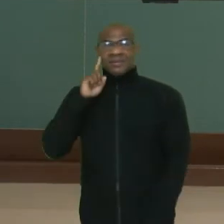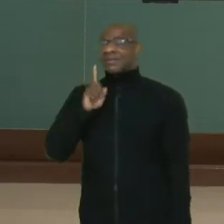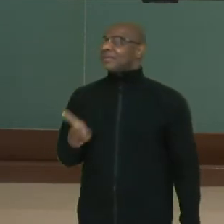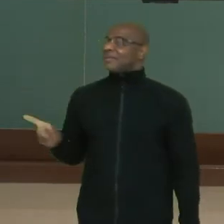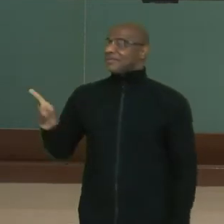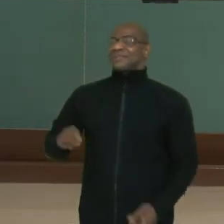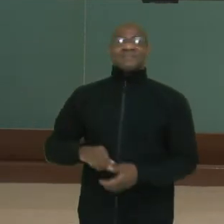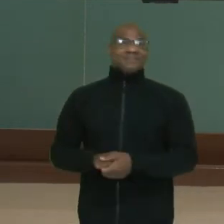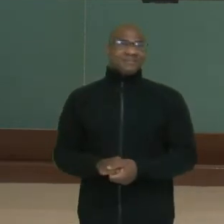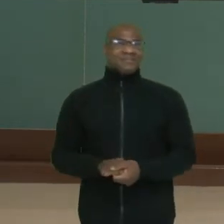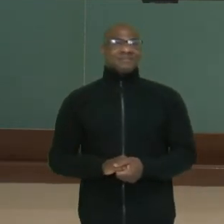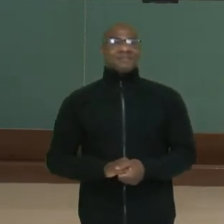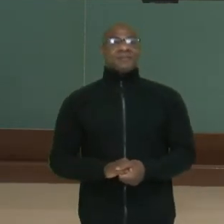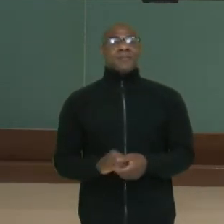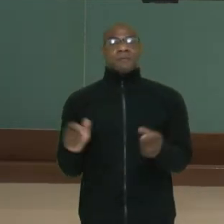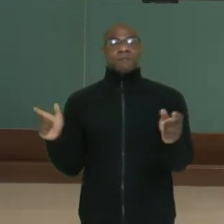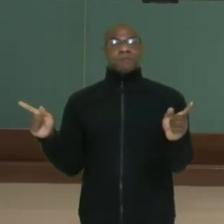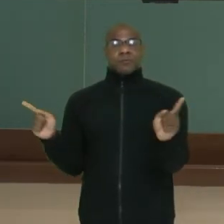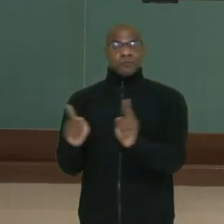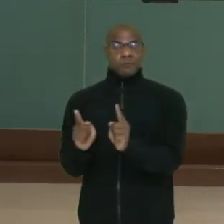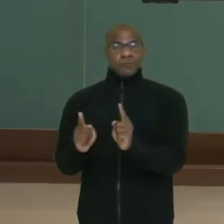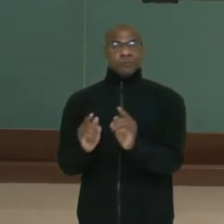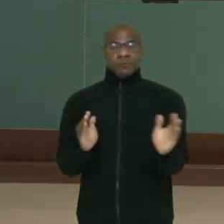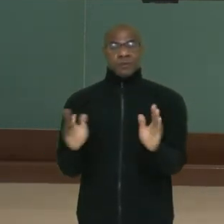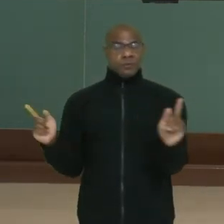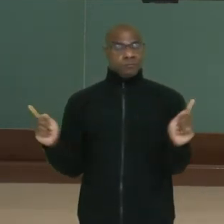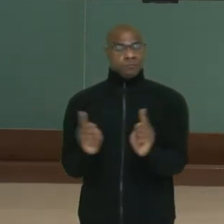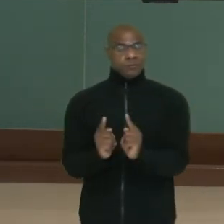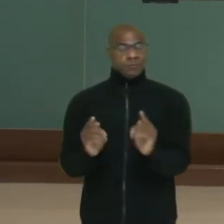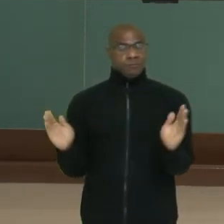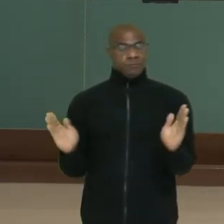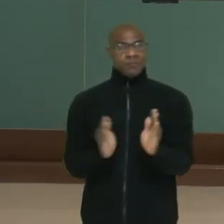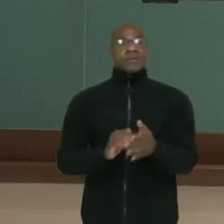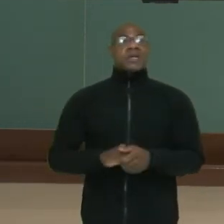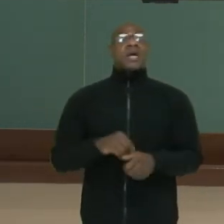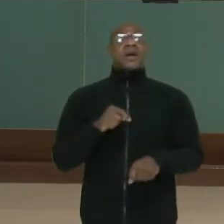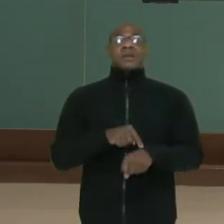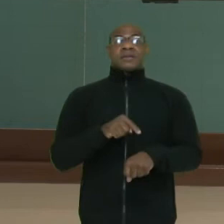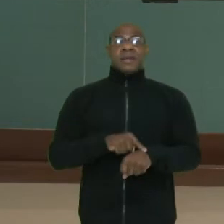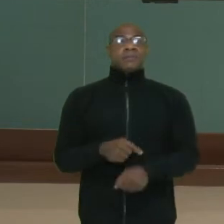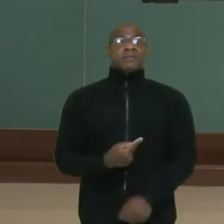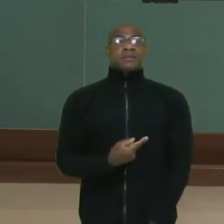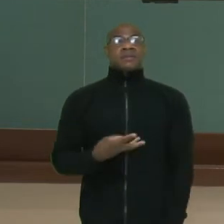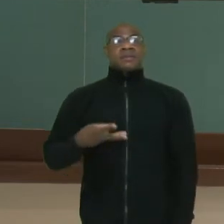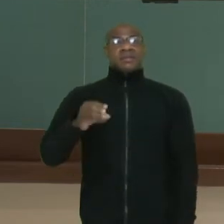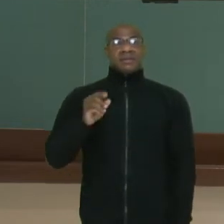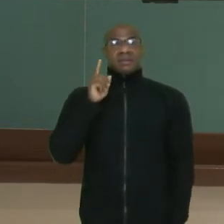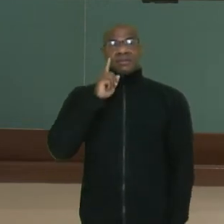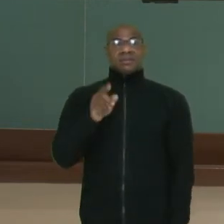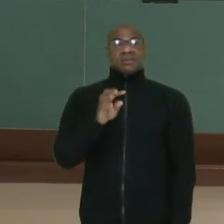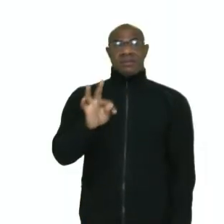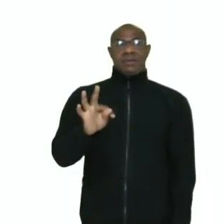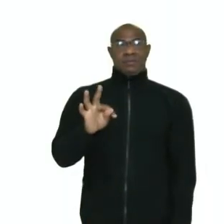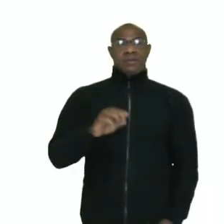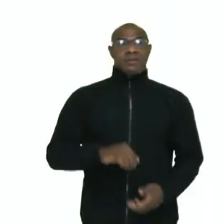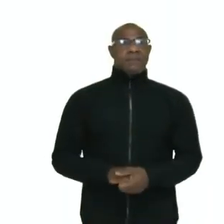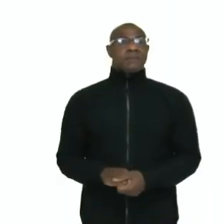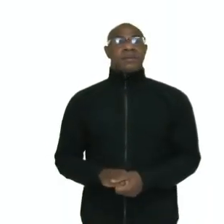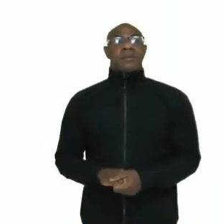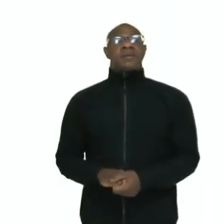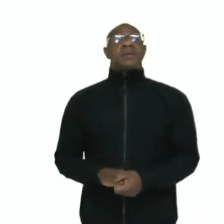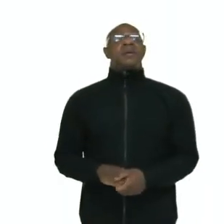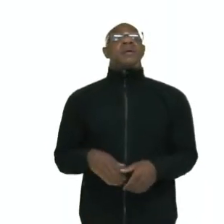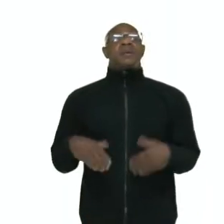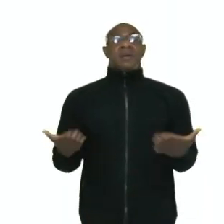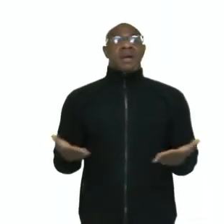dia, então diminui. E daí o tempo, 130 dias, ok? E daí, que é o juro. Então,